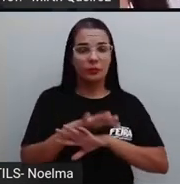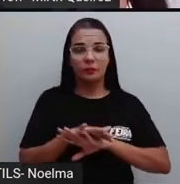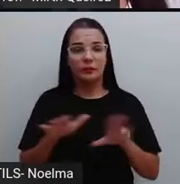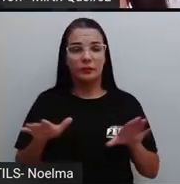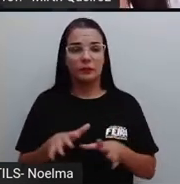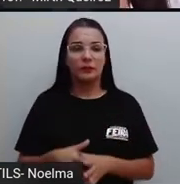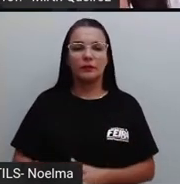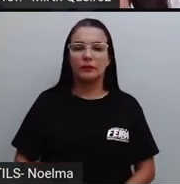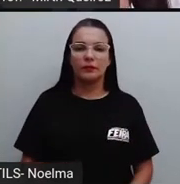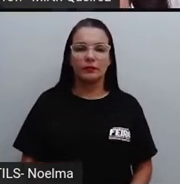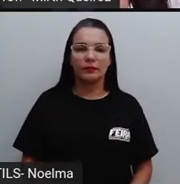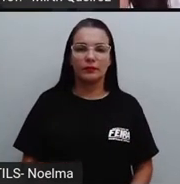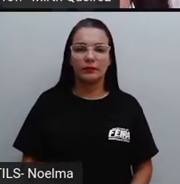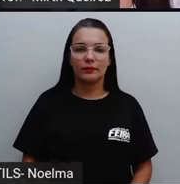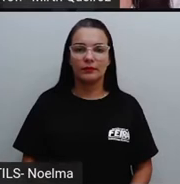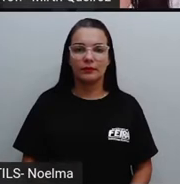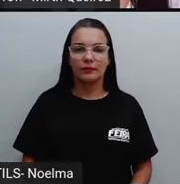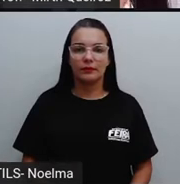certo?